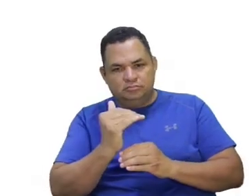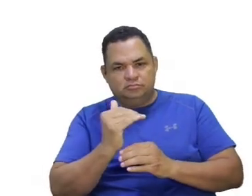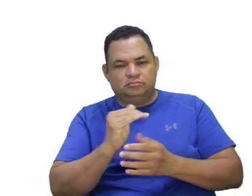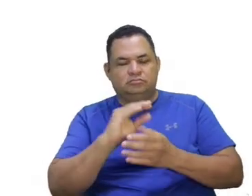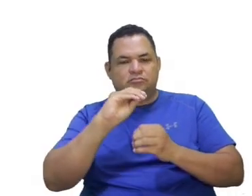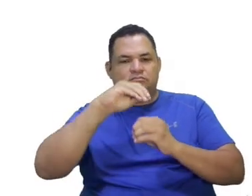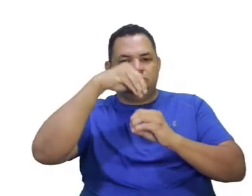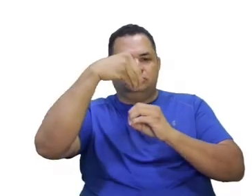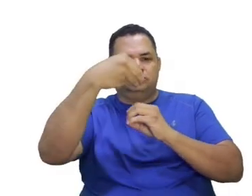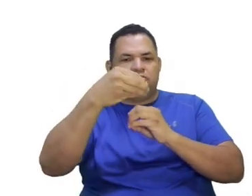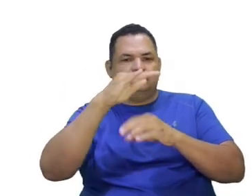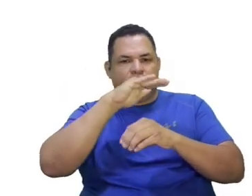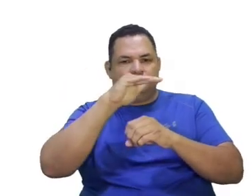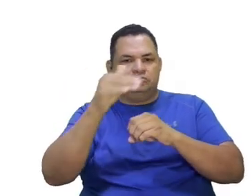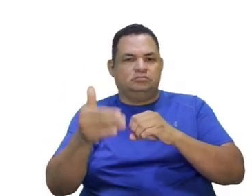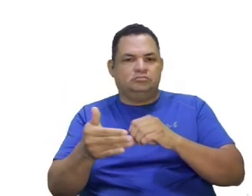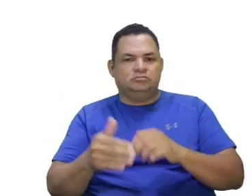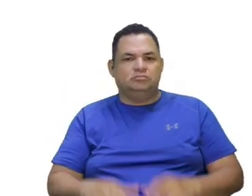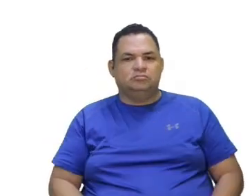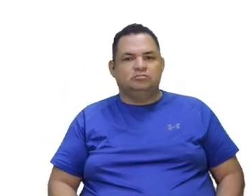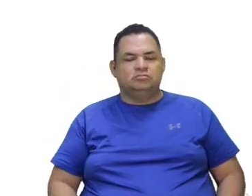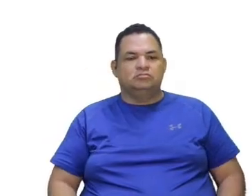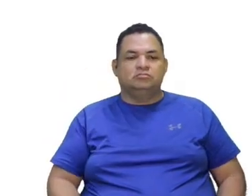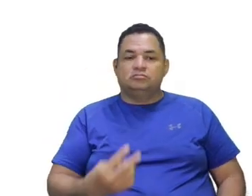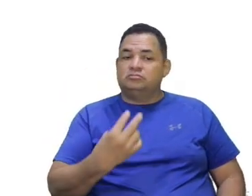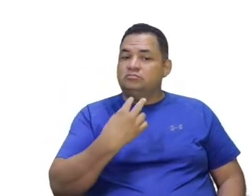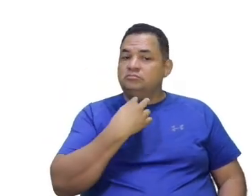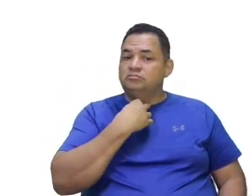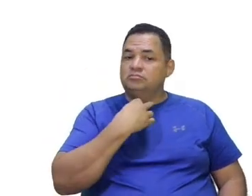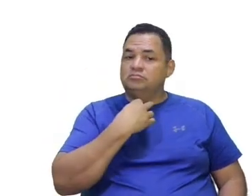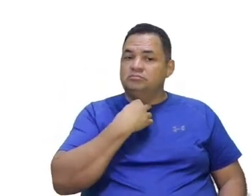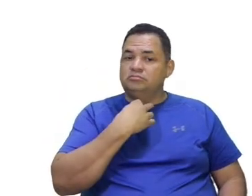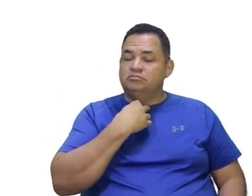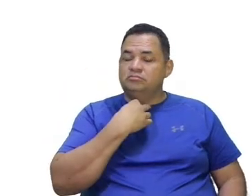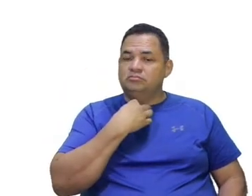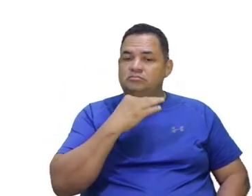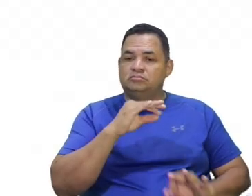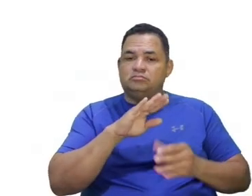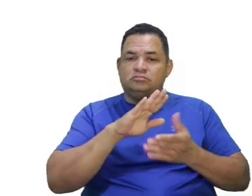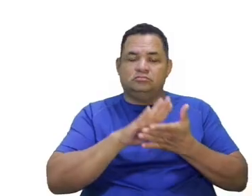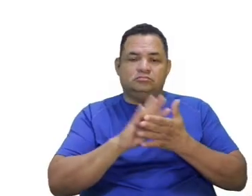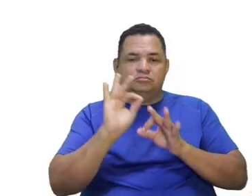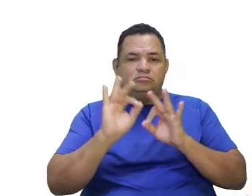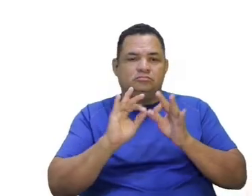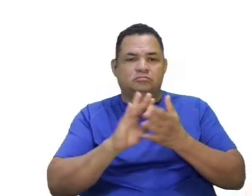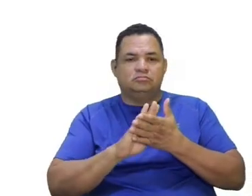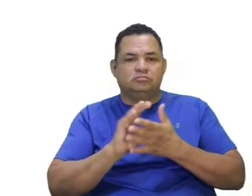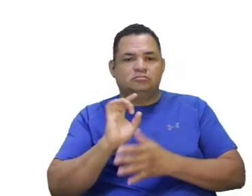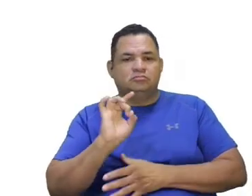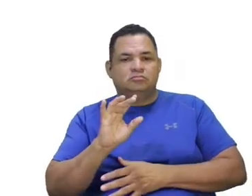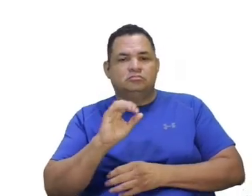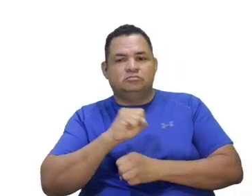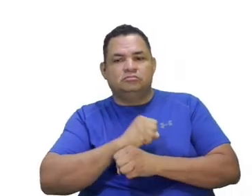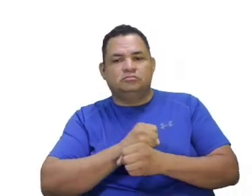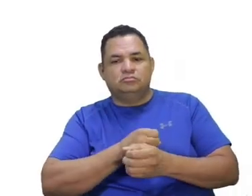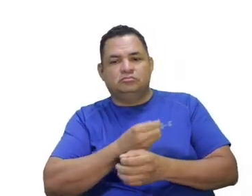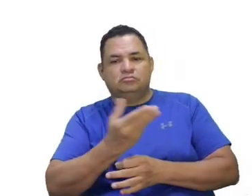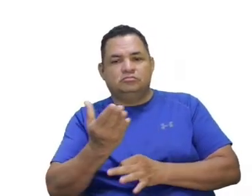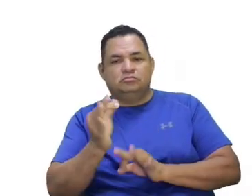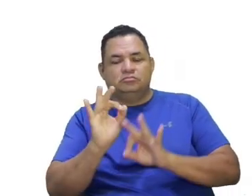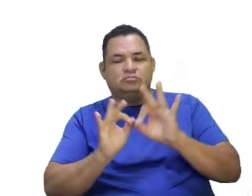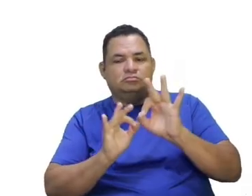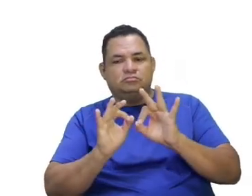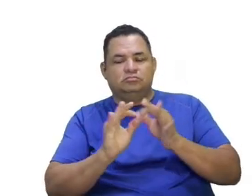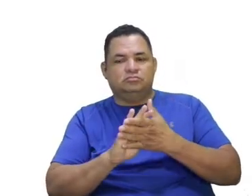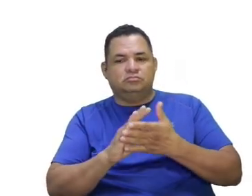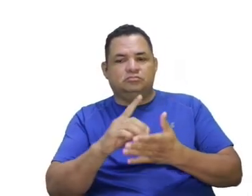mais externo dessa camada. Não posso fazer a redistribuição partindo só da quantidade de elétrons que ele